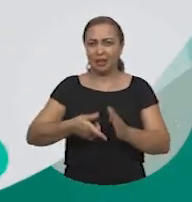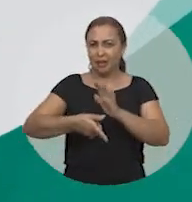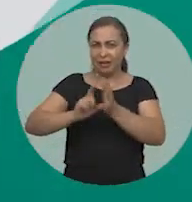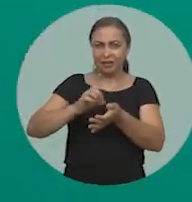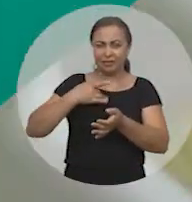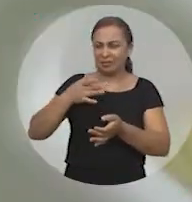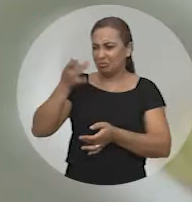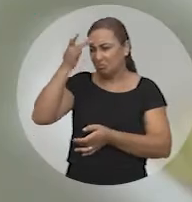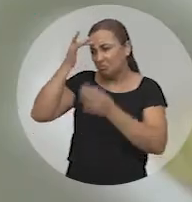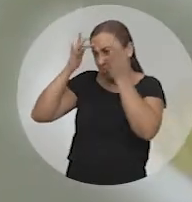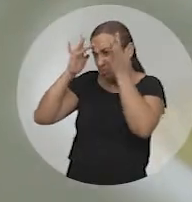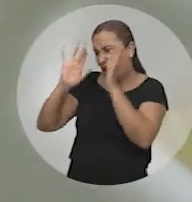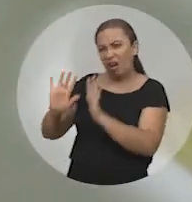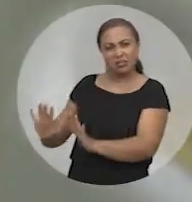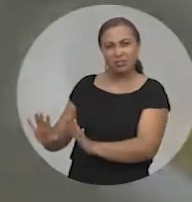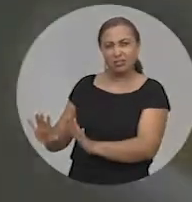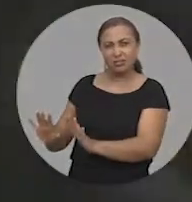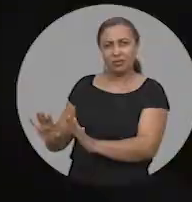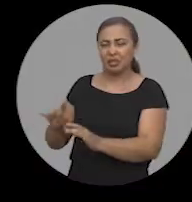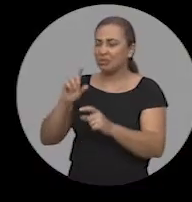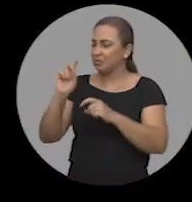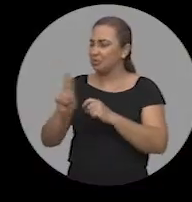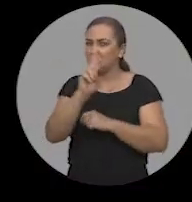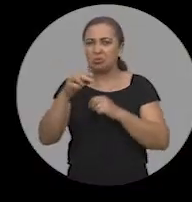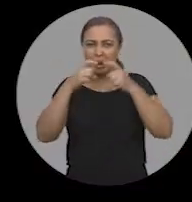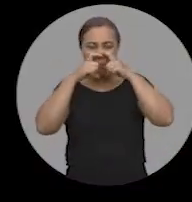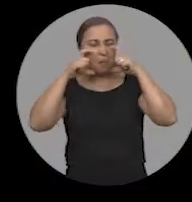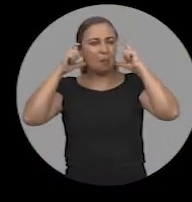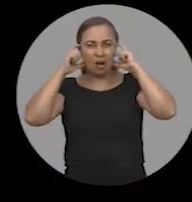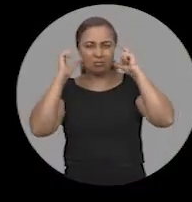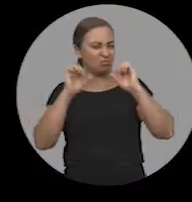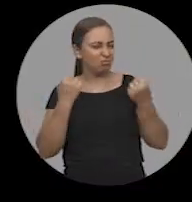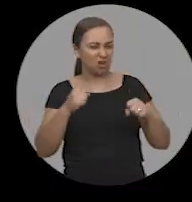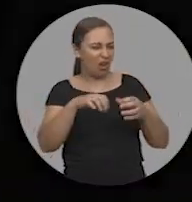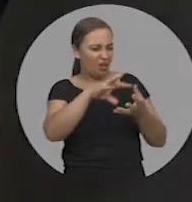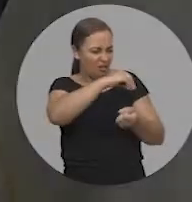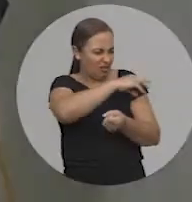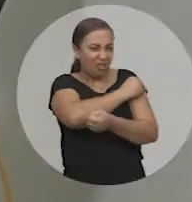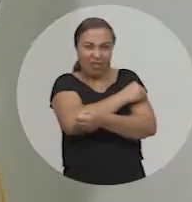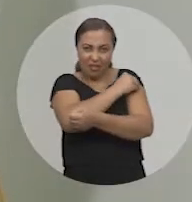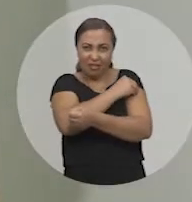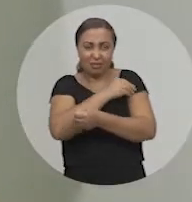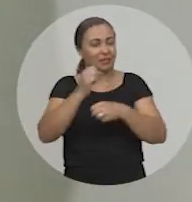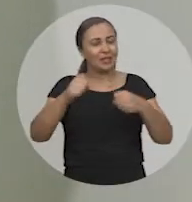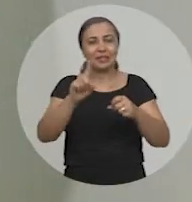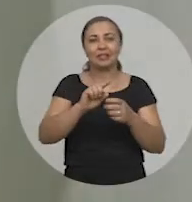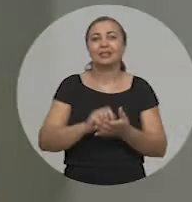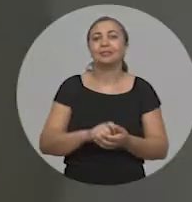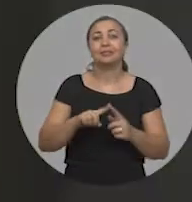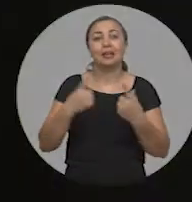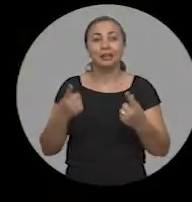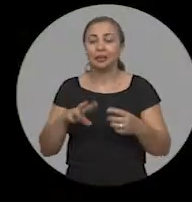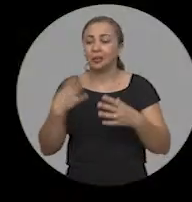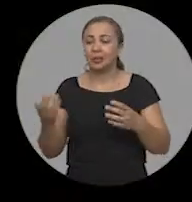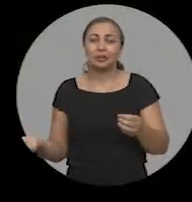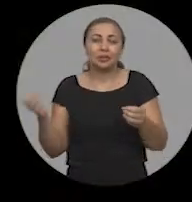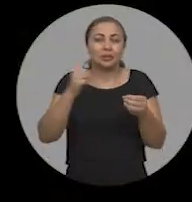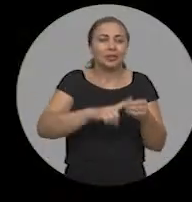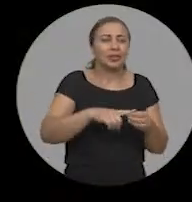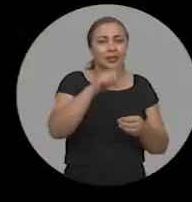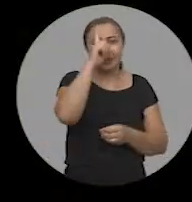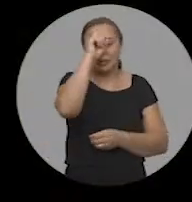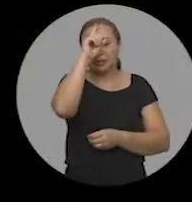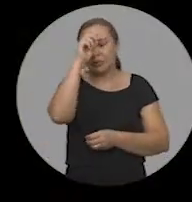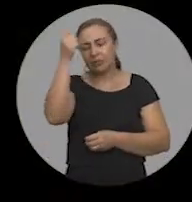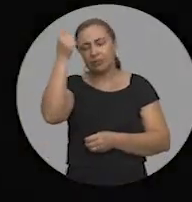Eu não ligava muito, sinceramente, eu não ligava muito usar máscara, eu não ligava muito de usar álcool em gel. A gente chega no hospital, a